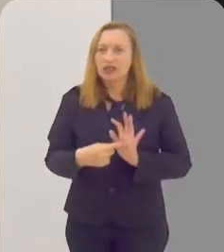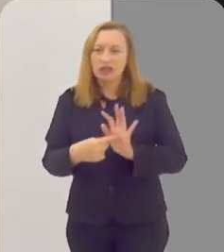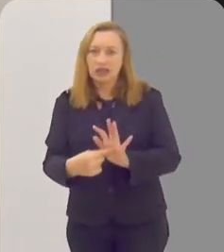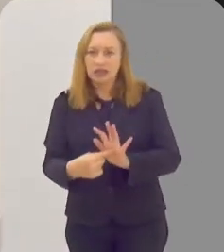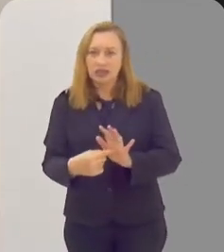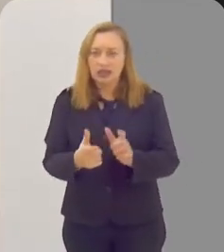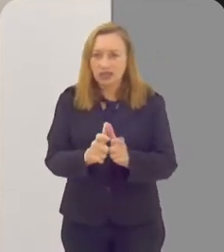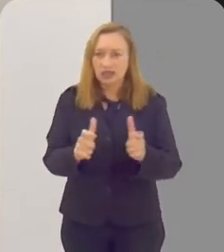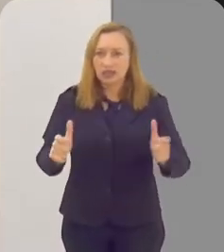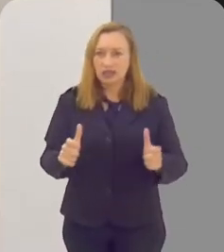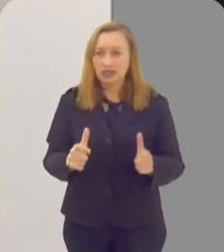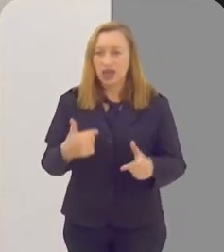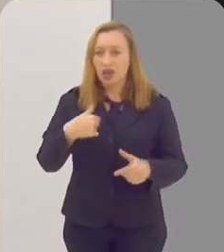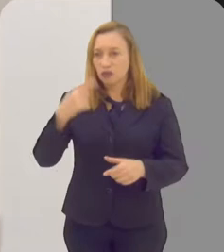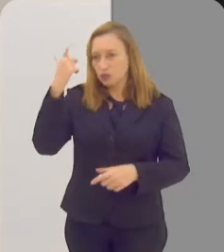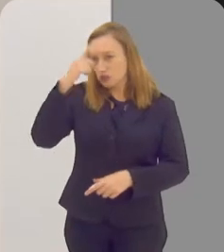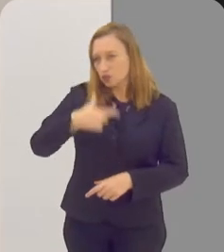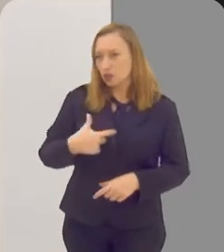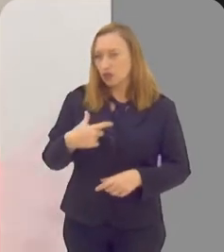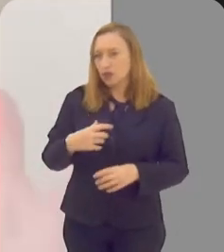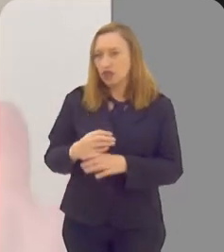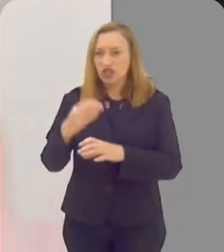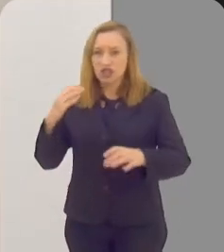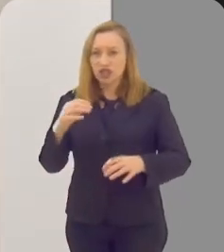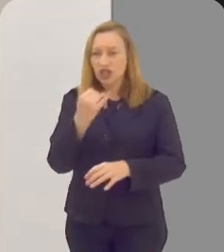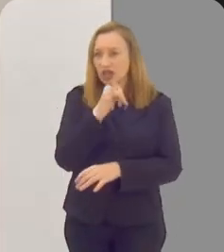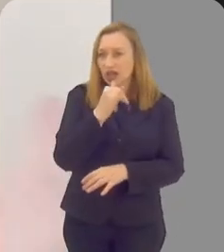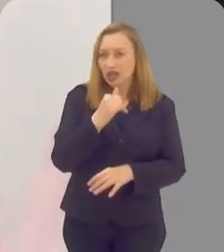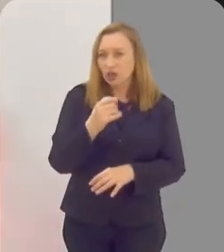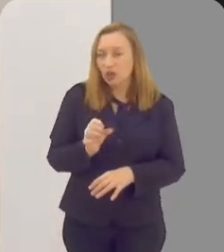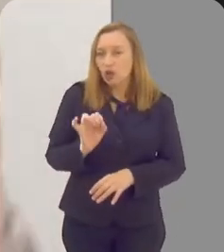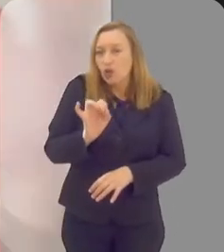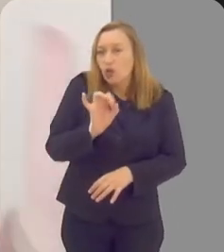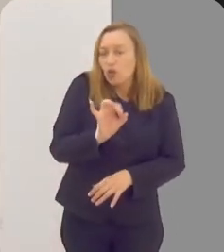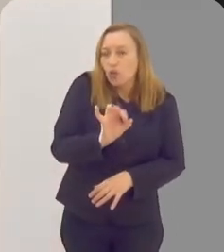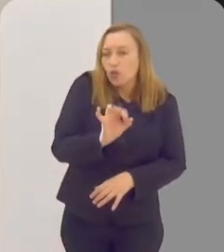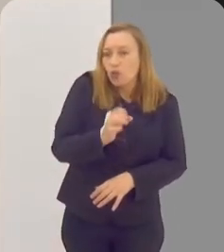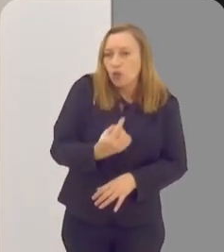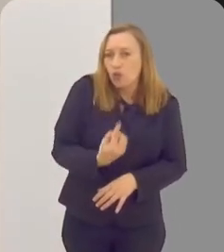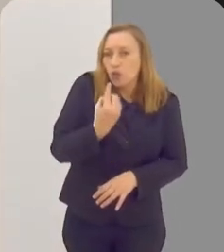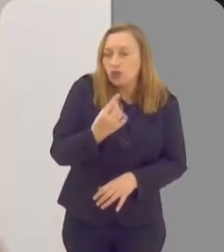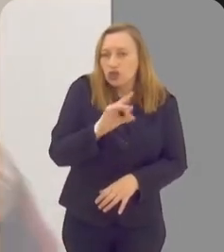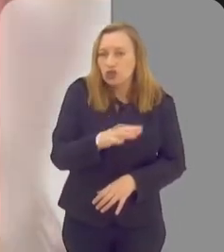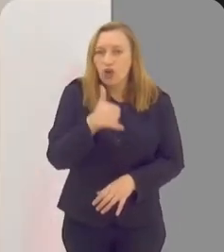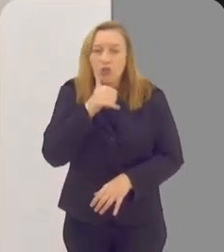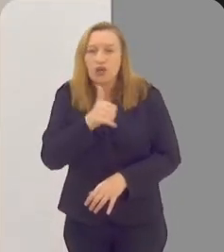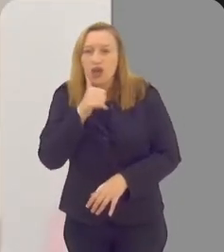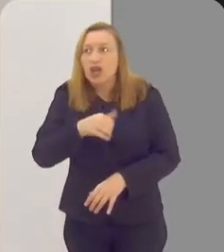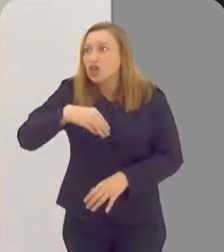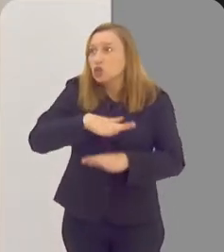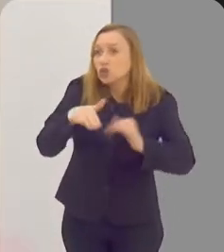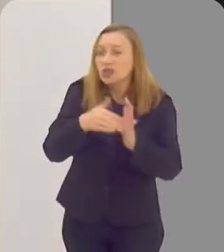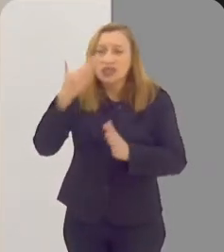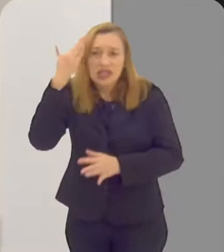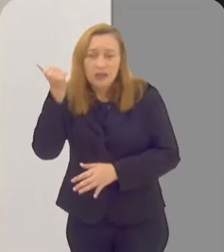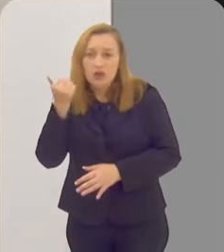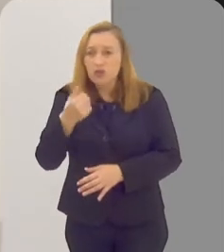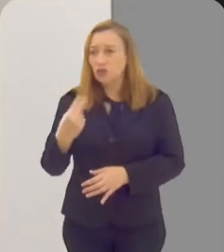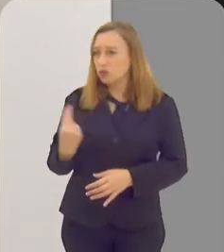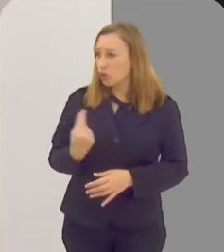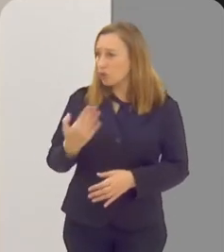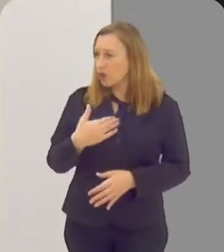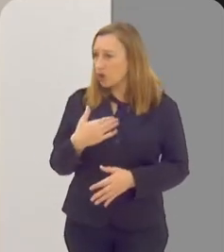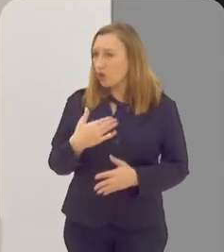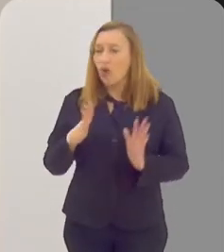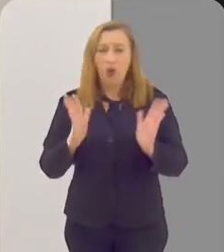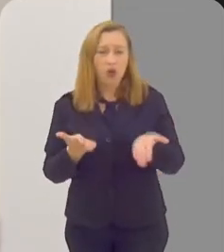grande representação, eu sou engenheira elétrica, imagina, fui quase uma das únicas mulheres, todo mundo sabia meu nome, quem eu era. Hoje não é